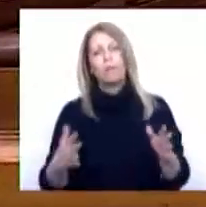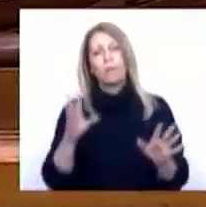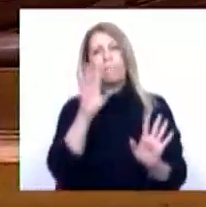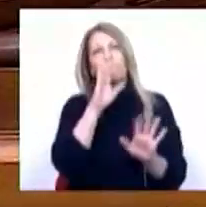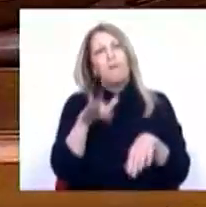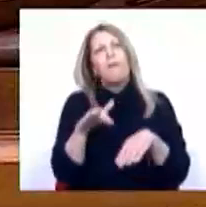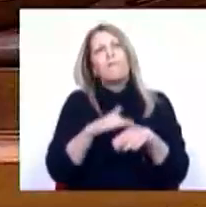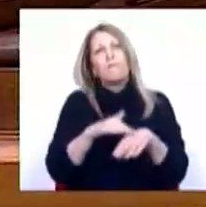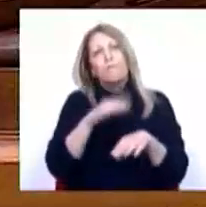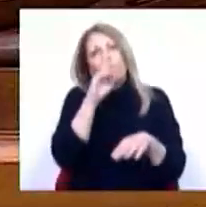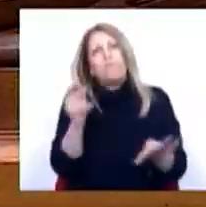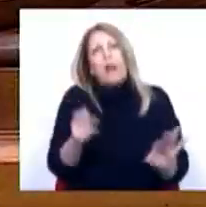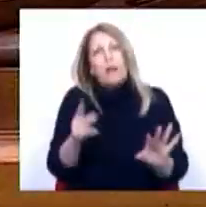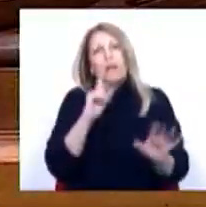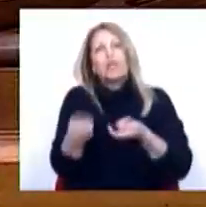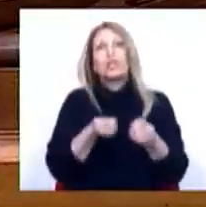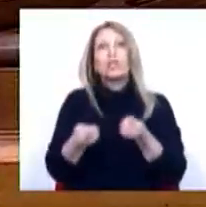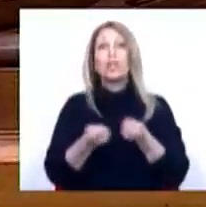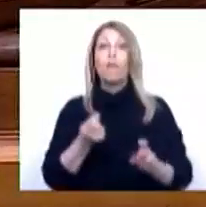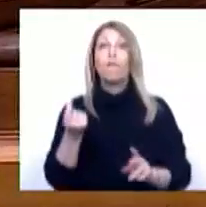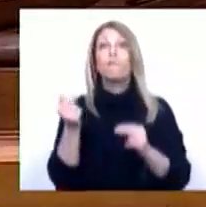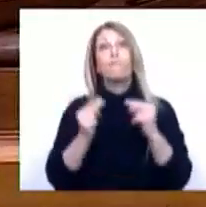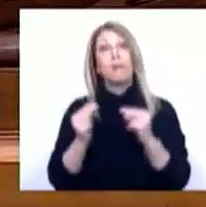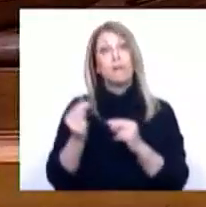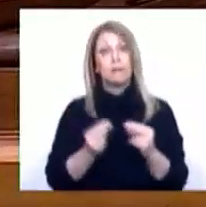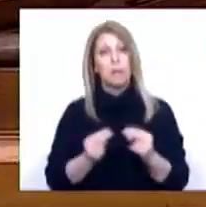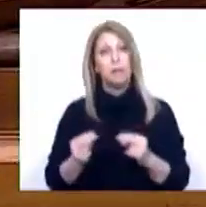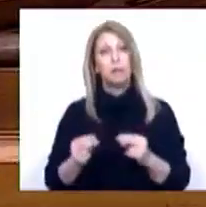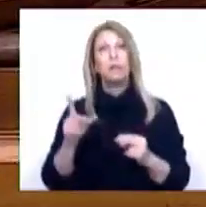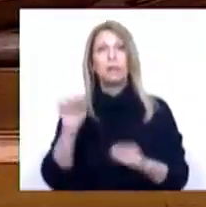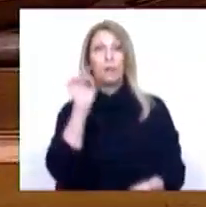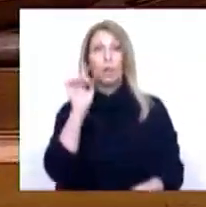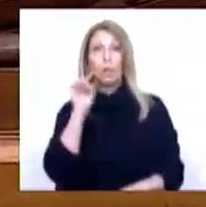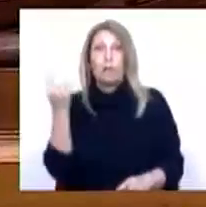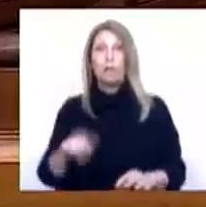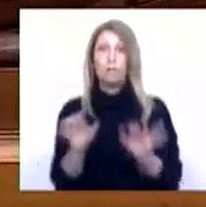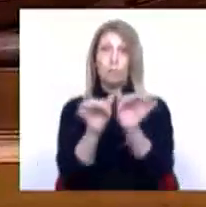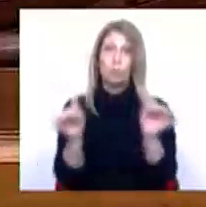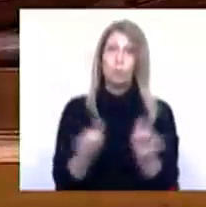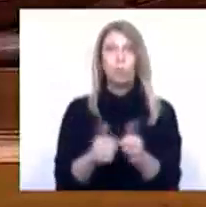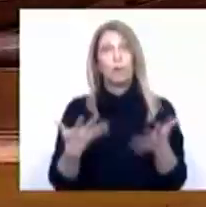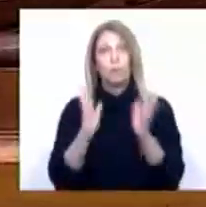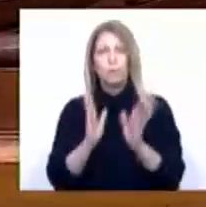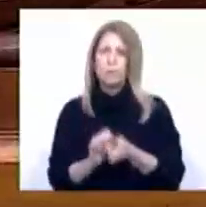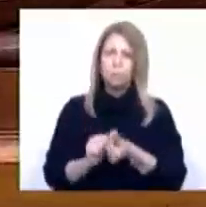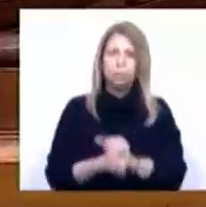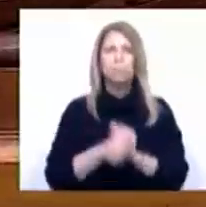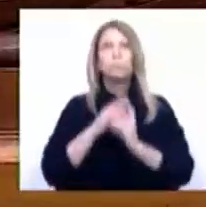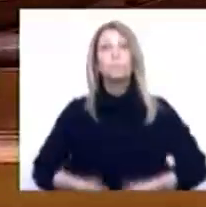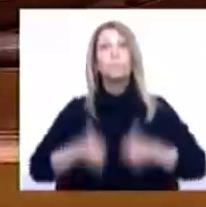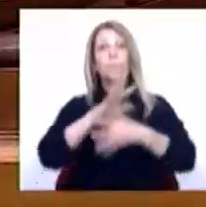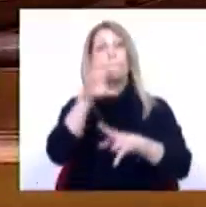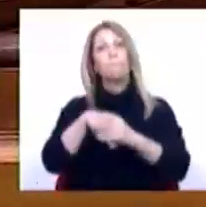financeira e da qualidade que nós temos nos nossos sistemas. E, portanto, temos que melhorar nas nossas